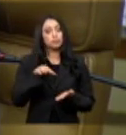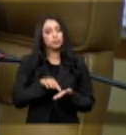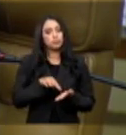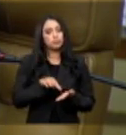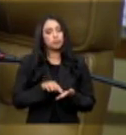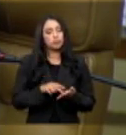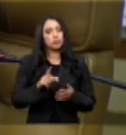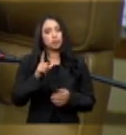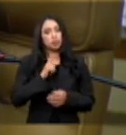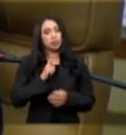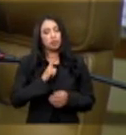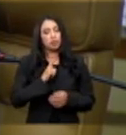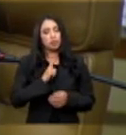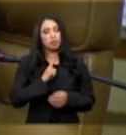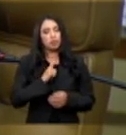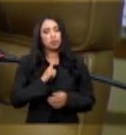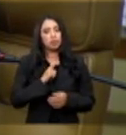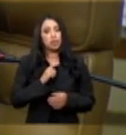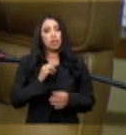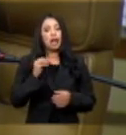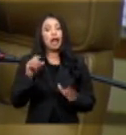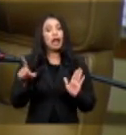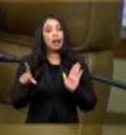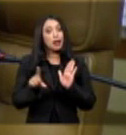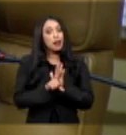que punha em questão a lei,